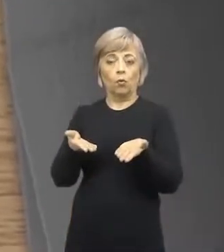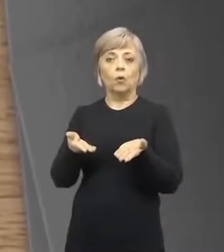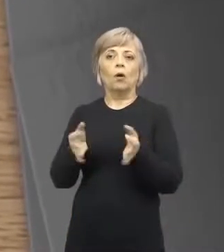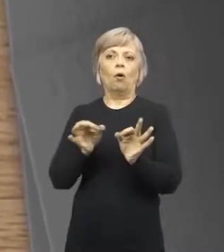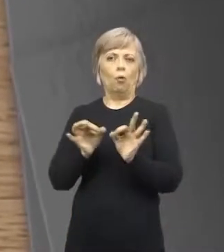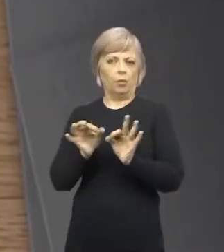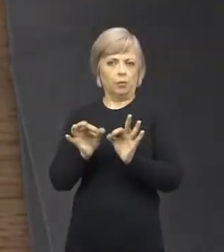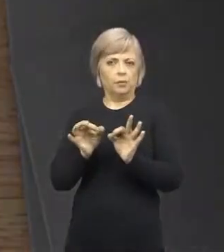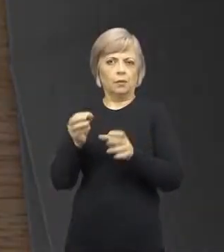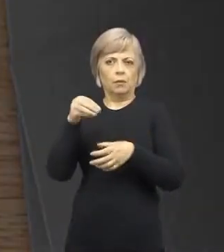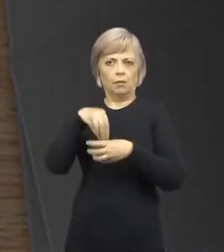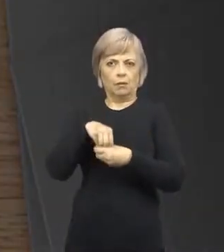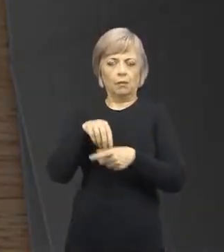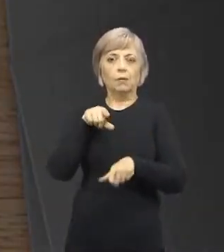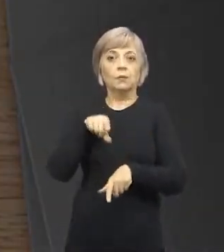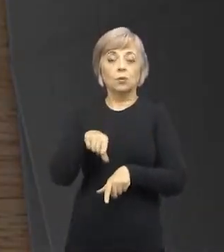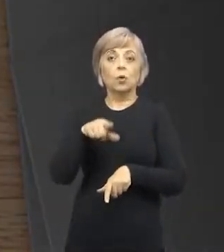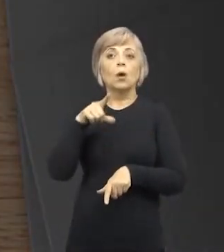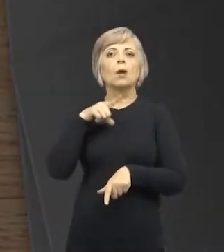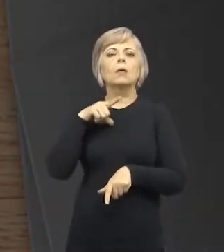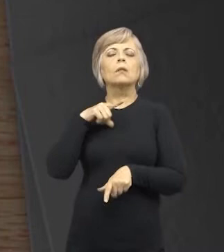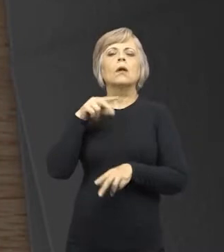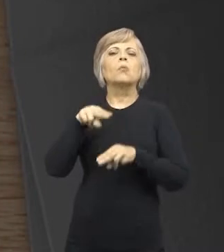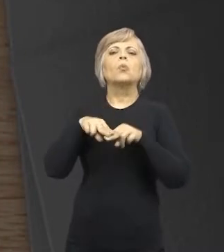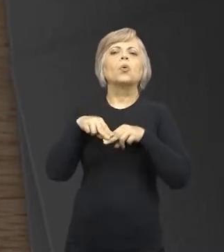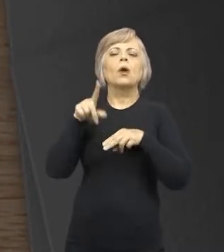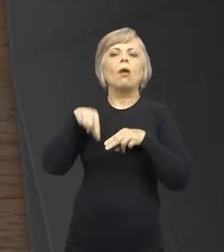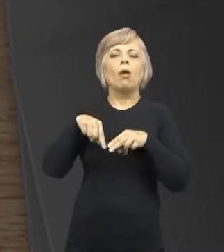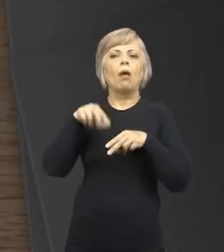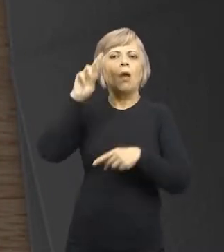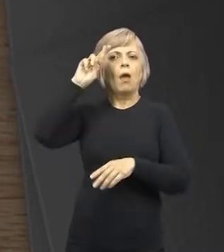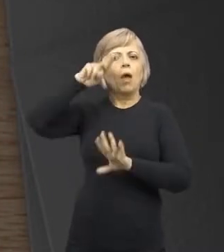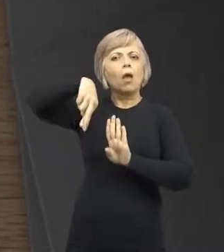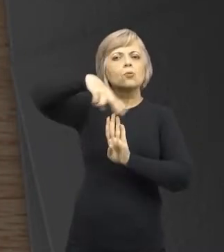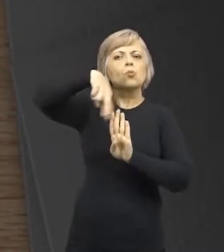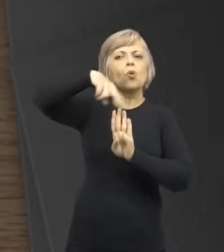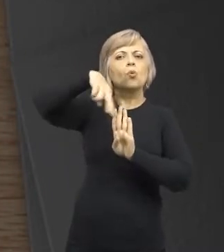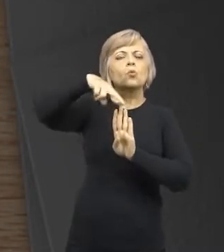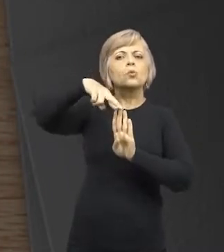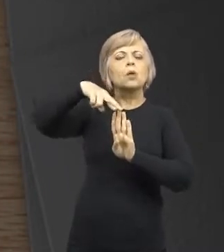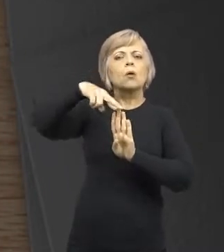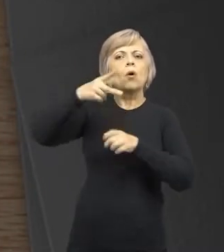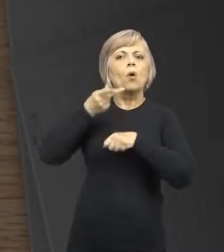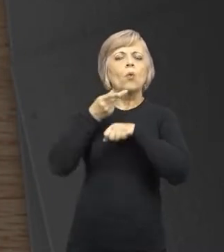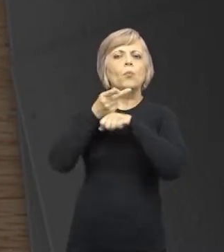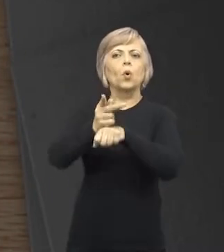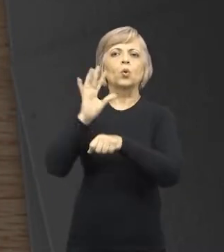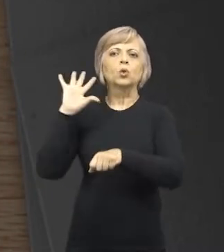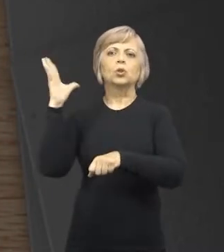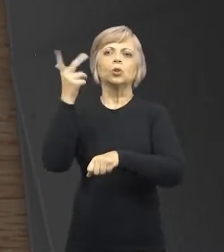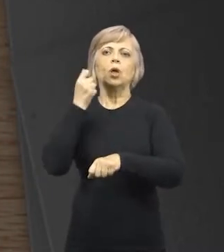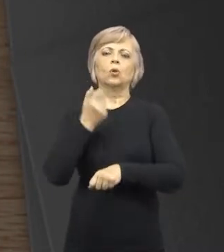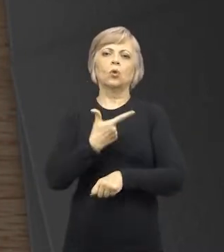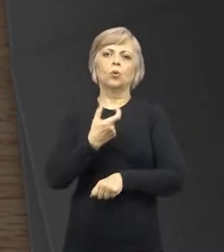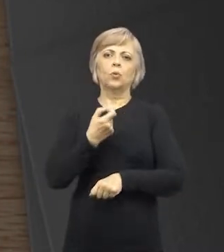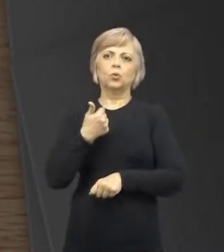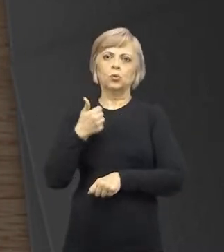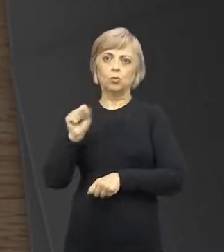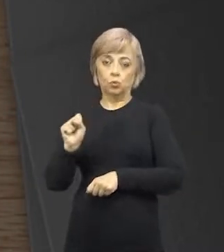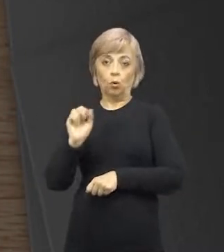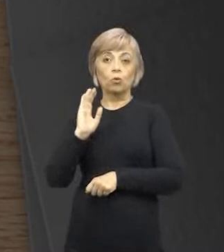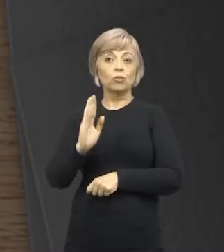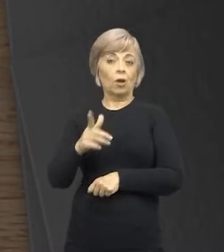ele é proveniente de uma resolução do Procurador-Geral de 2018. Embora já